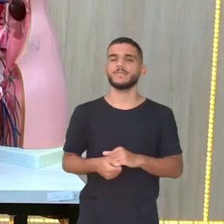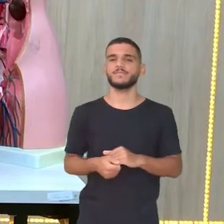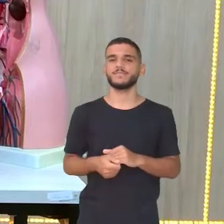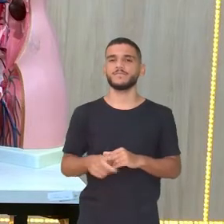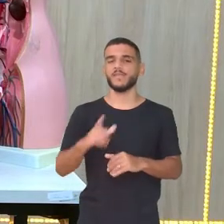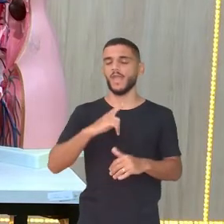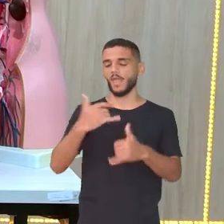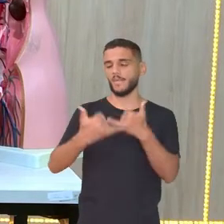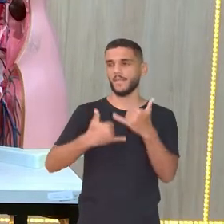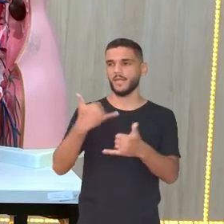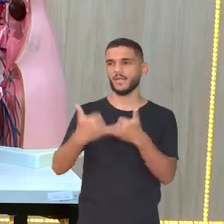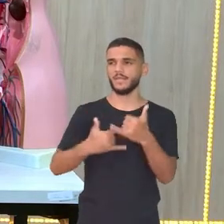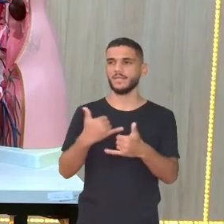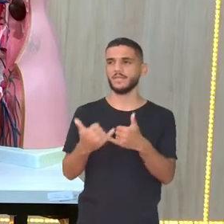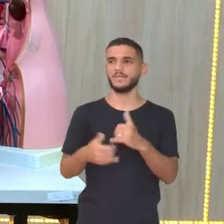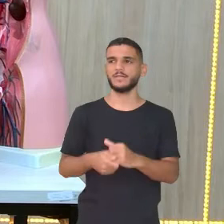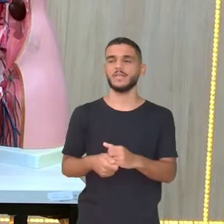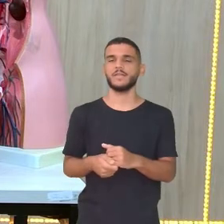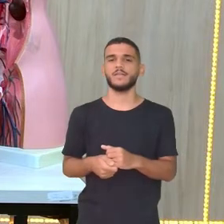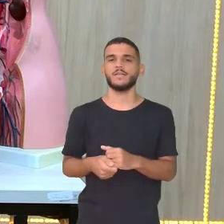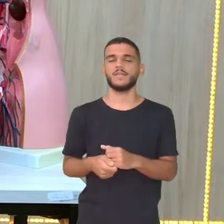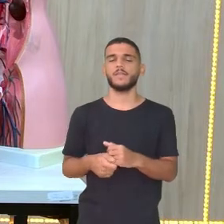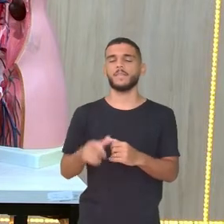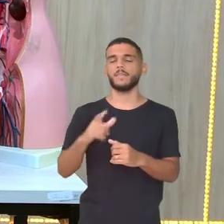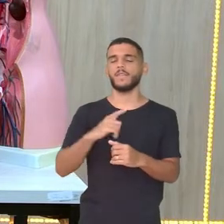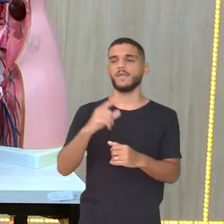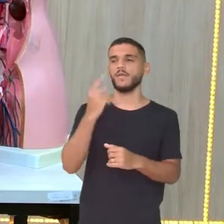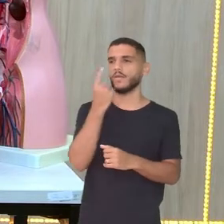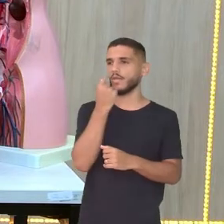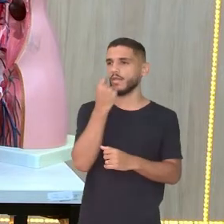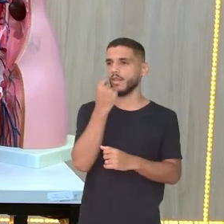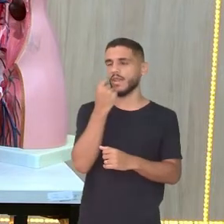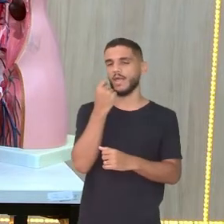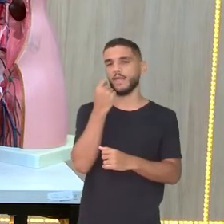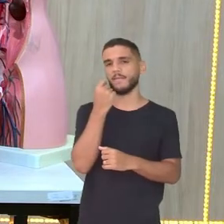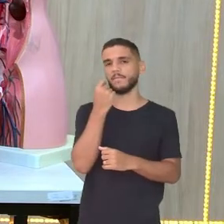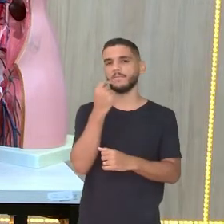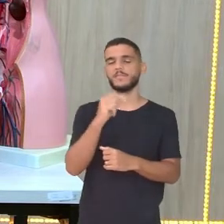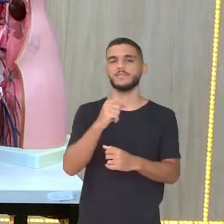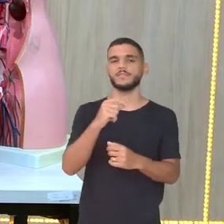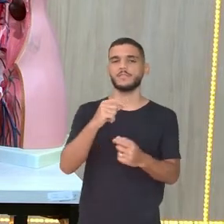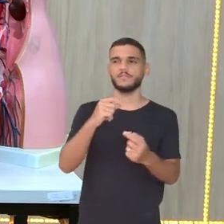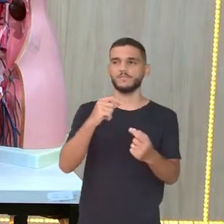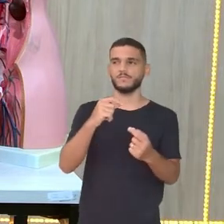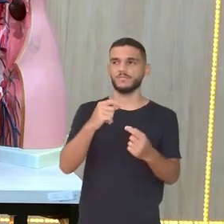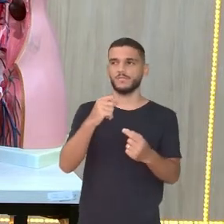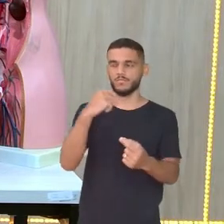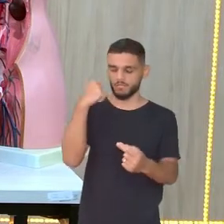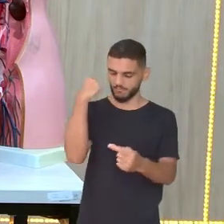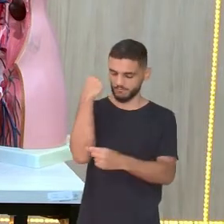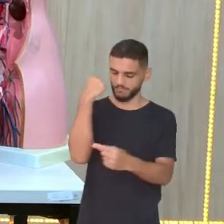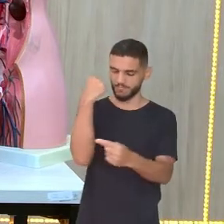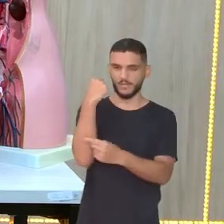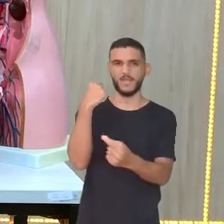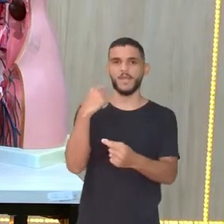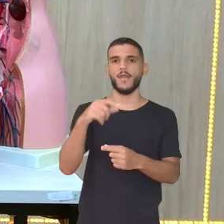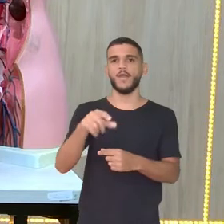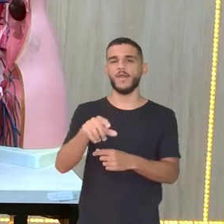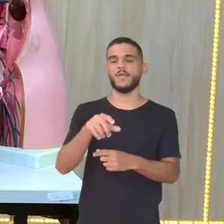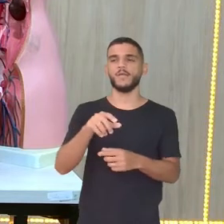uma brincadeira que às vezes colocava o lápis pontiagudo, e aí tinha que puxar rapidamente para não se